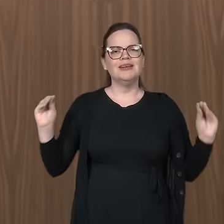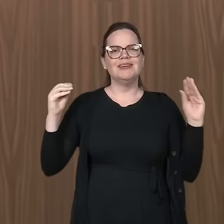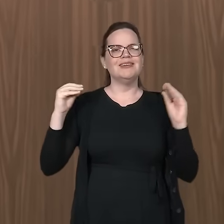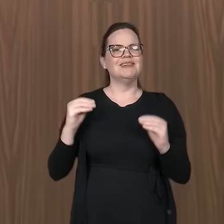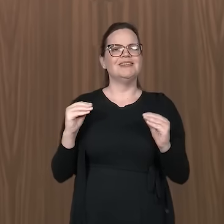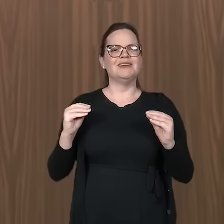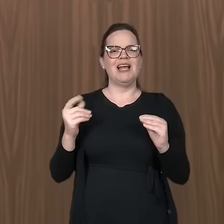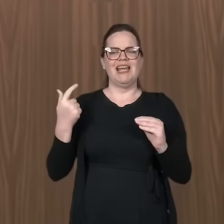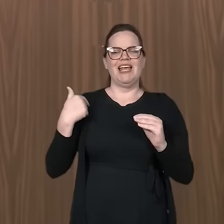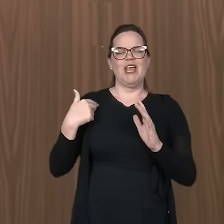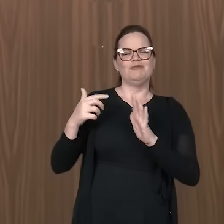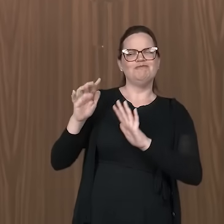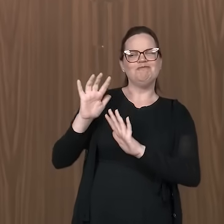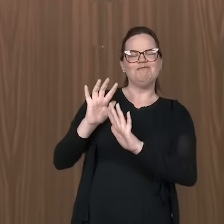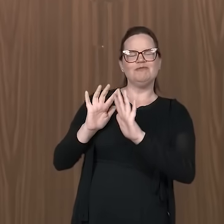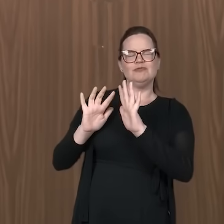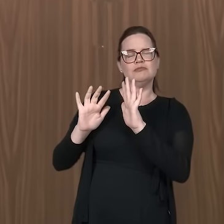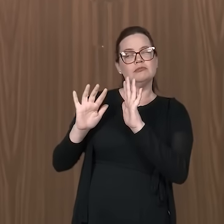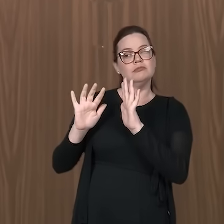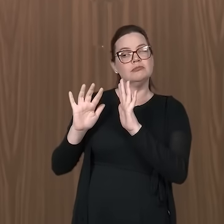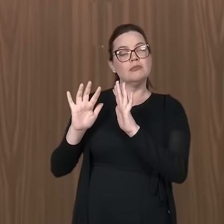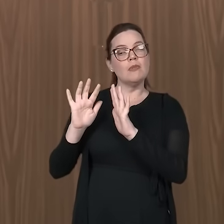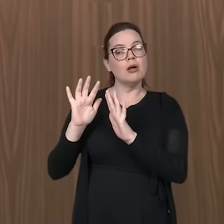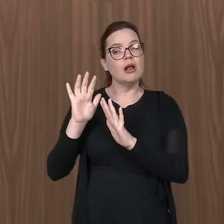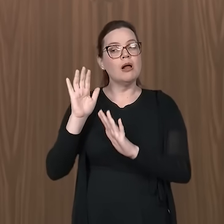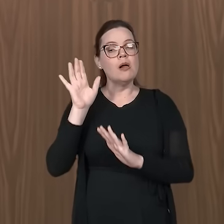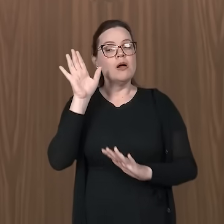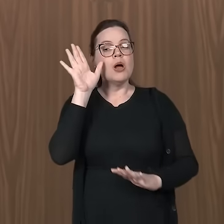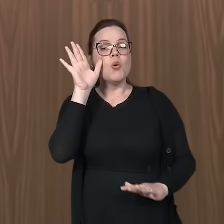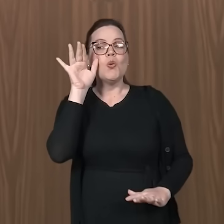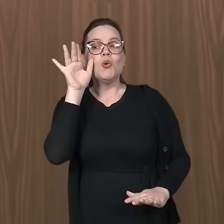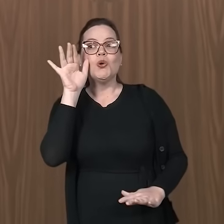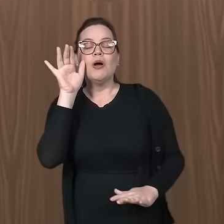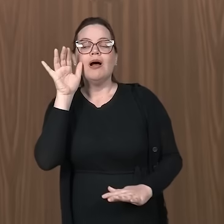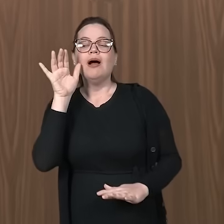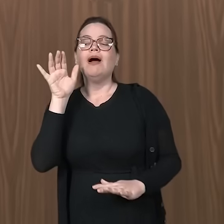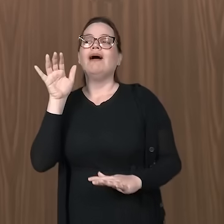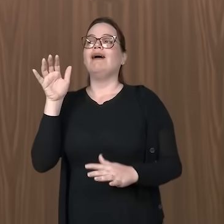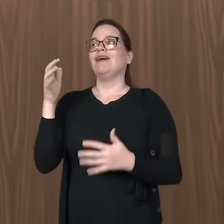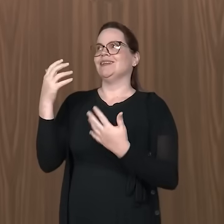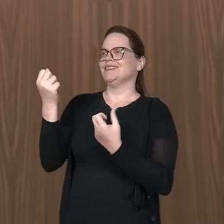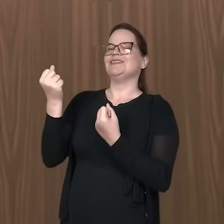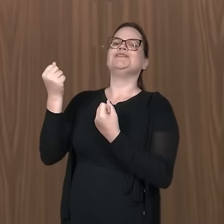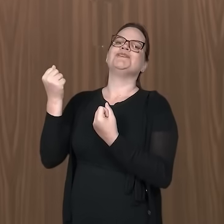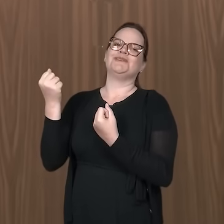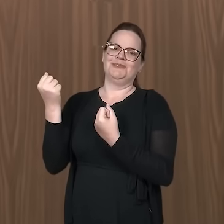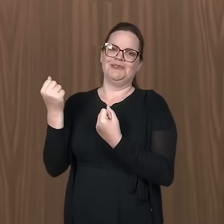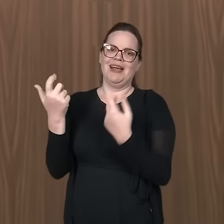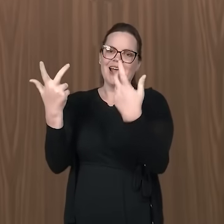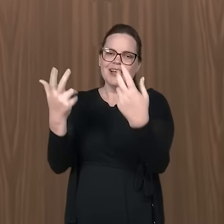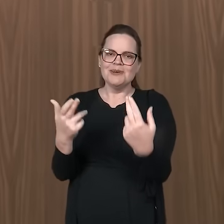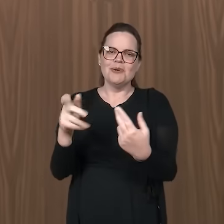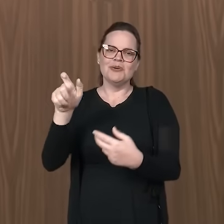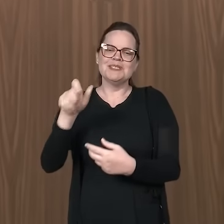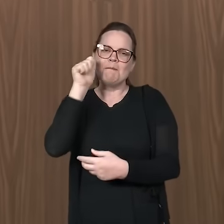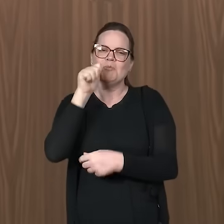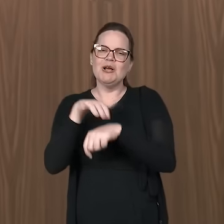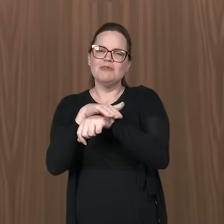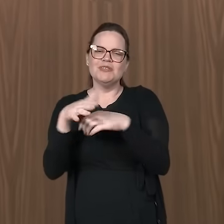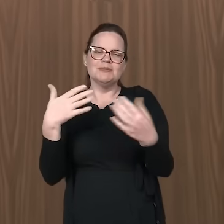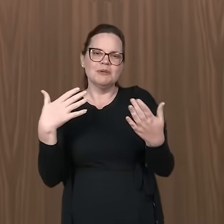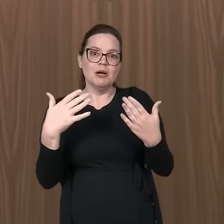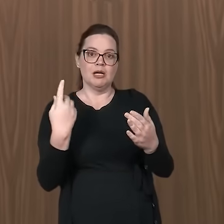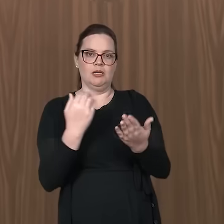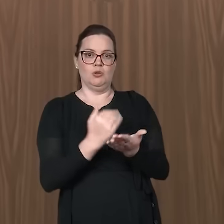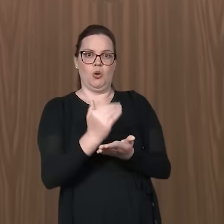bem espiritual, toda a resistência que aquela mulher ela demonstrava sobre essa aproximação do Senhor,